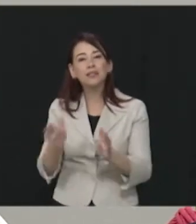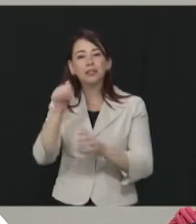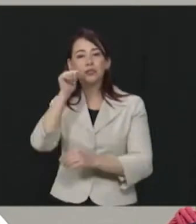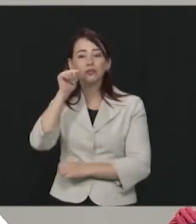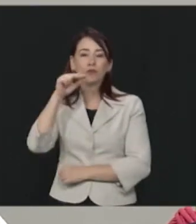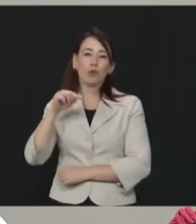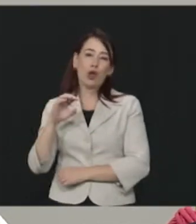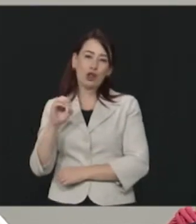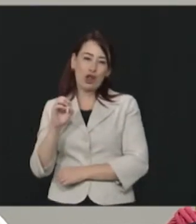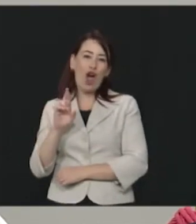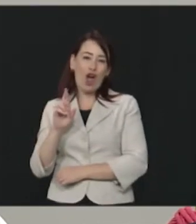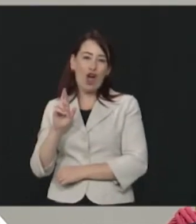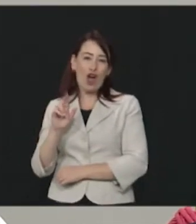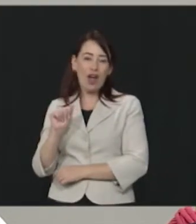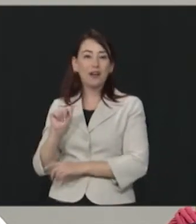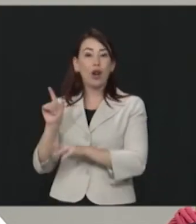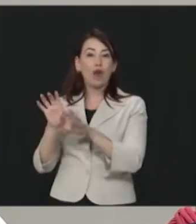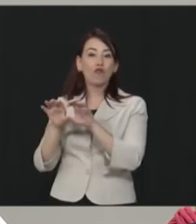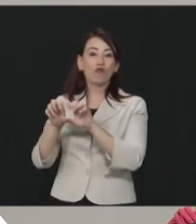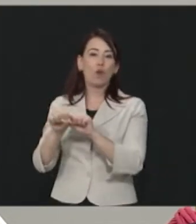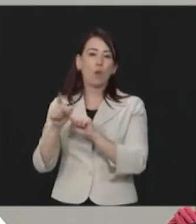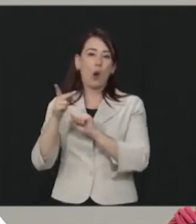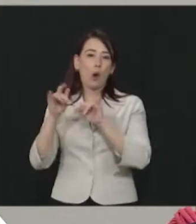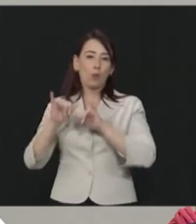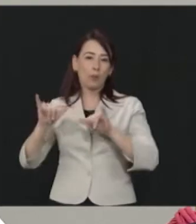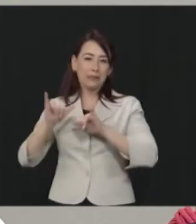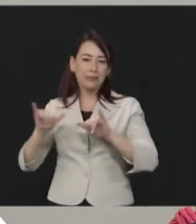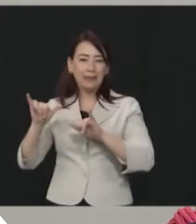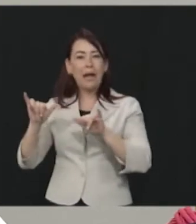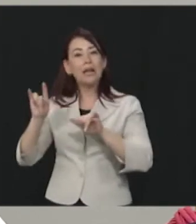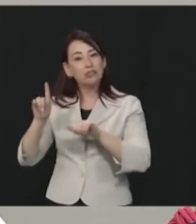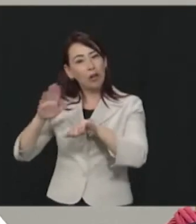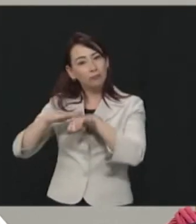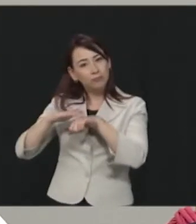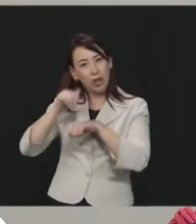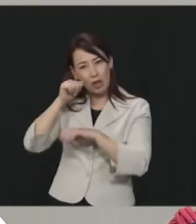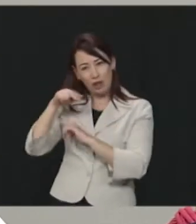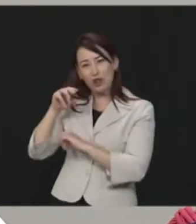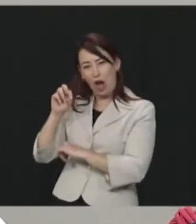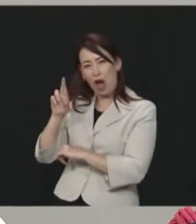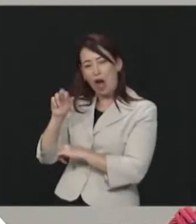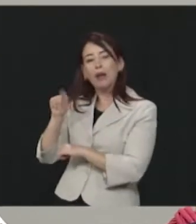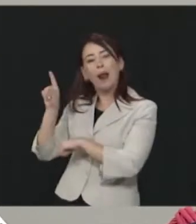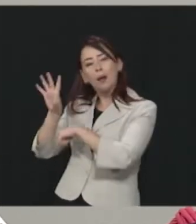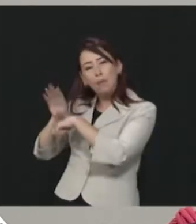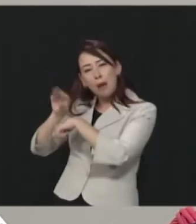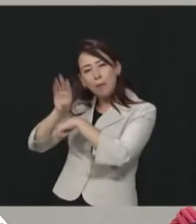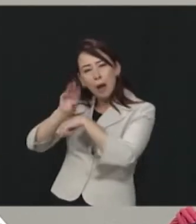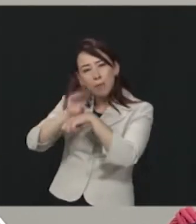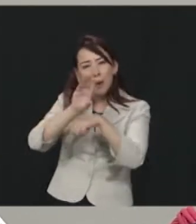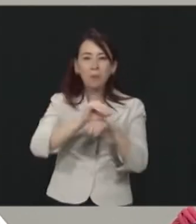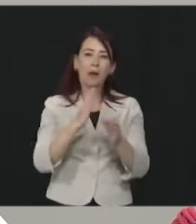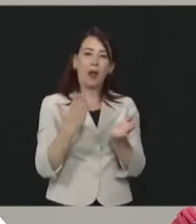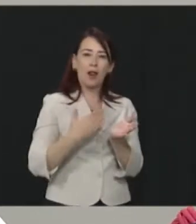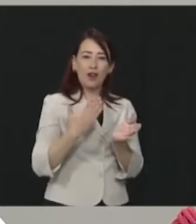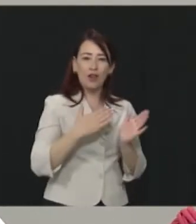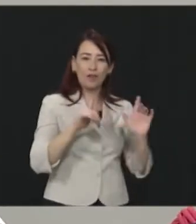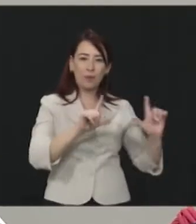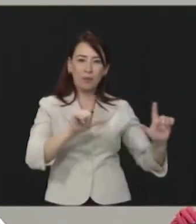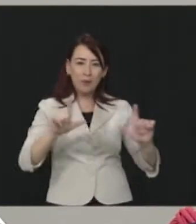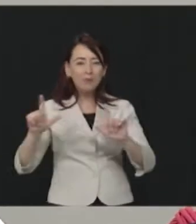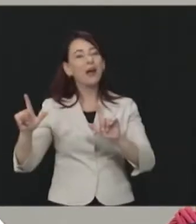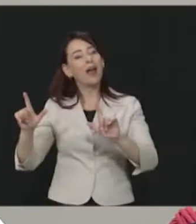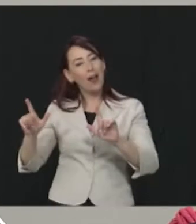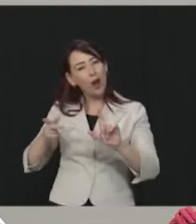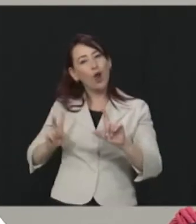Carla, formada em publicidade, ela fez as fotos todas, me acompanhou muito também e continua me